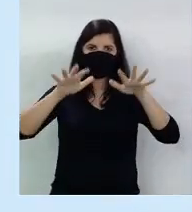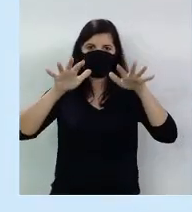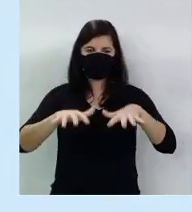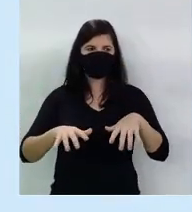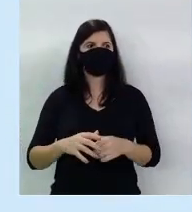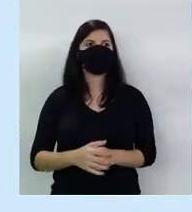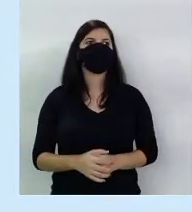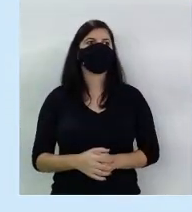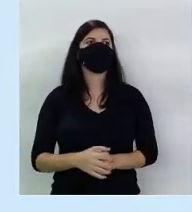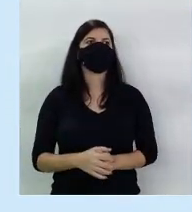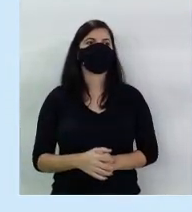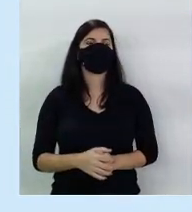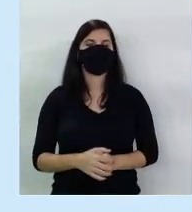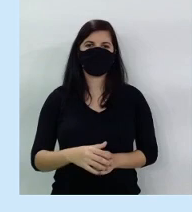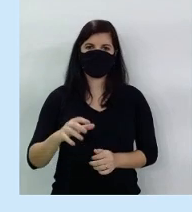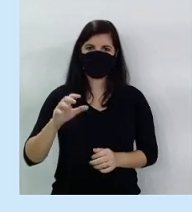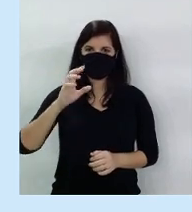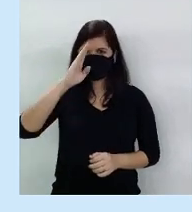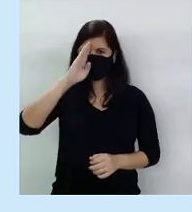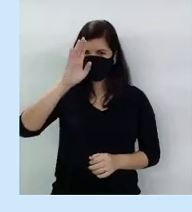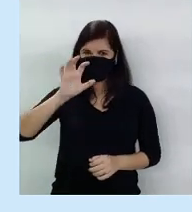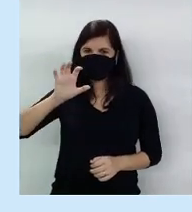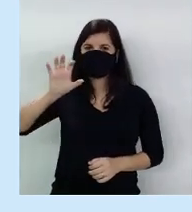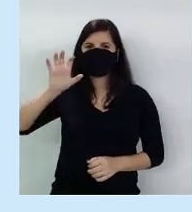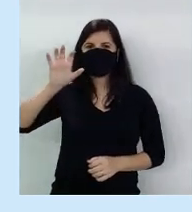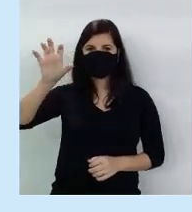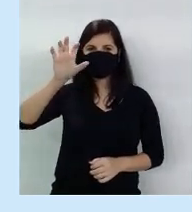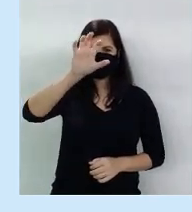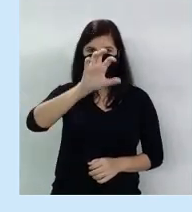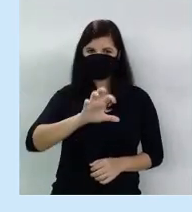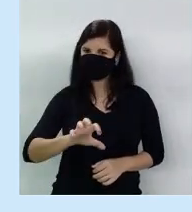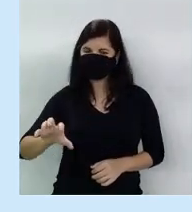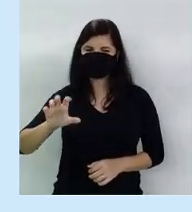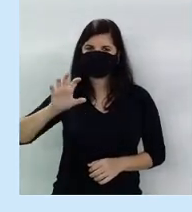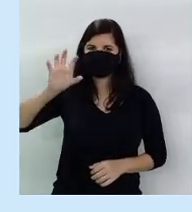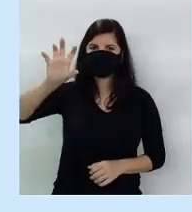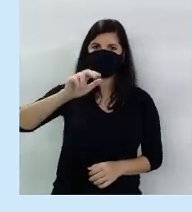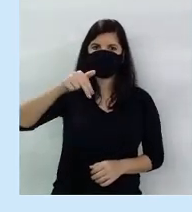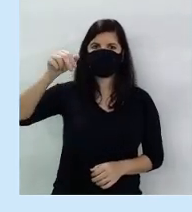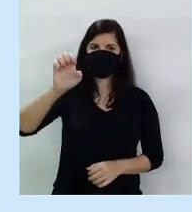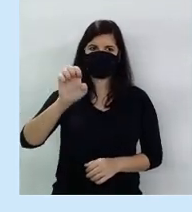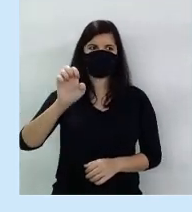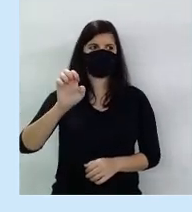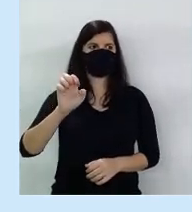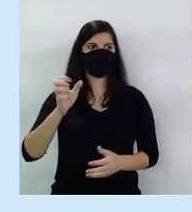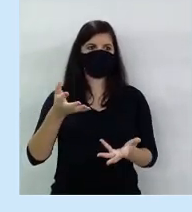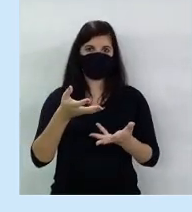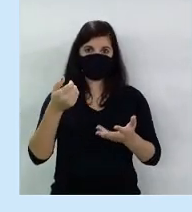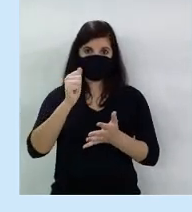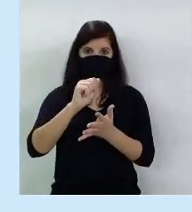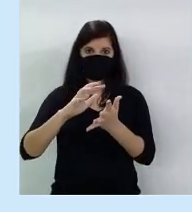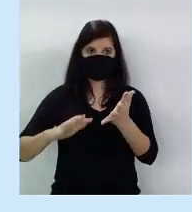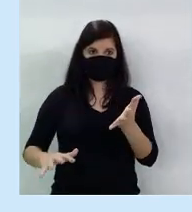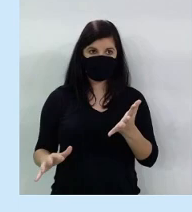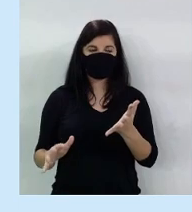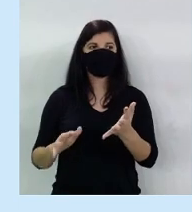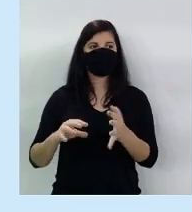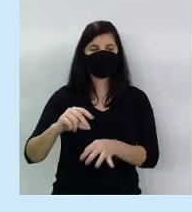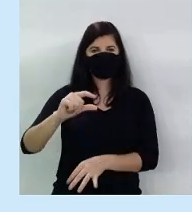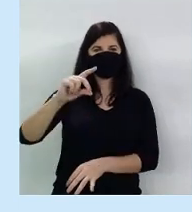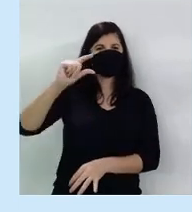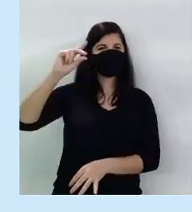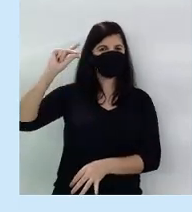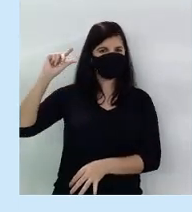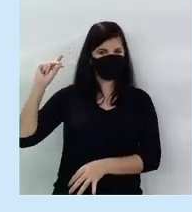só a base bem nordestina. Outro ponto importante que eu já deixo como exercício para vocês. Ela é tão antiga